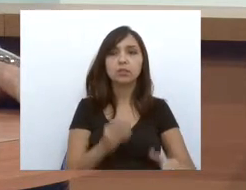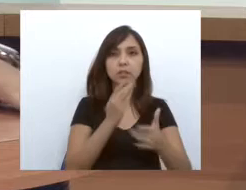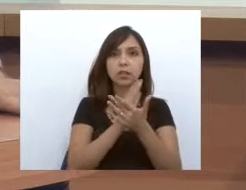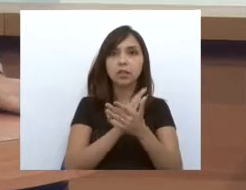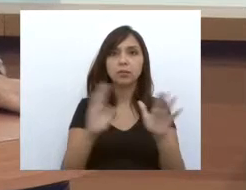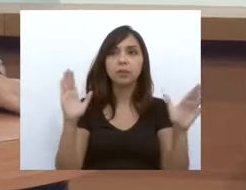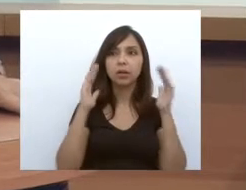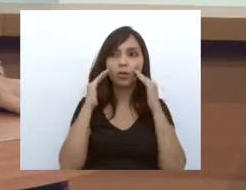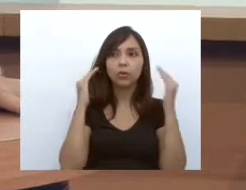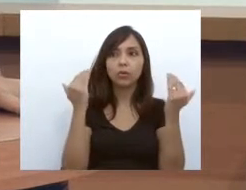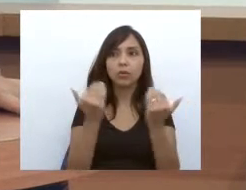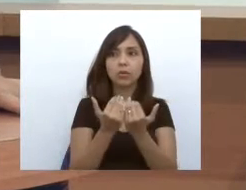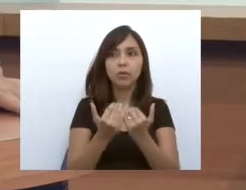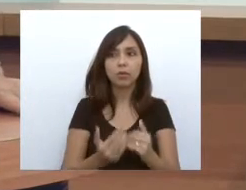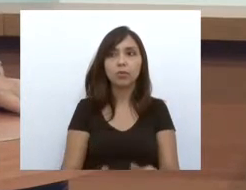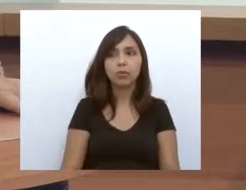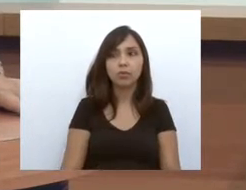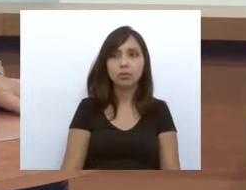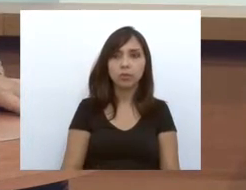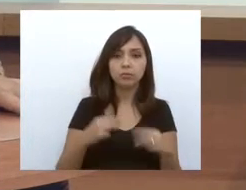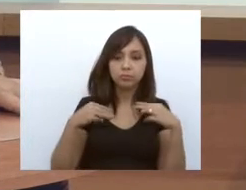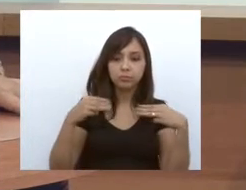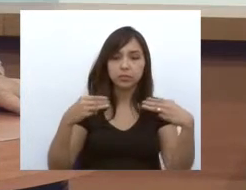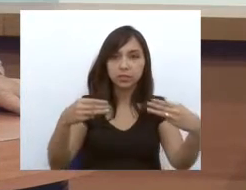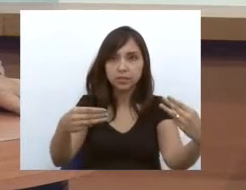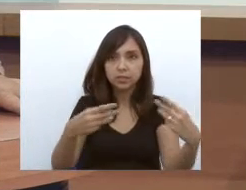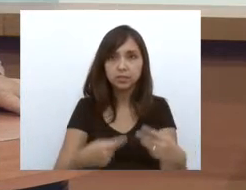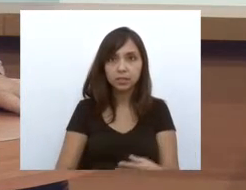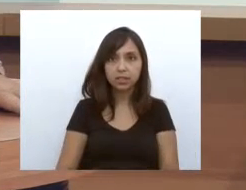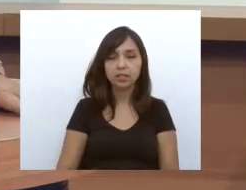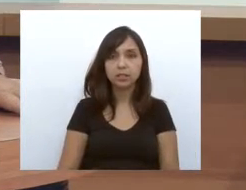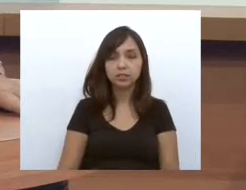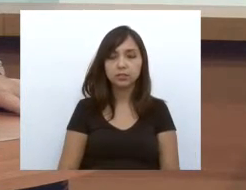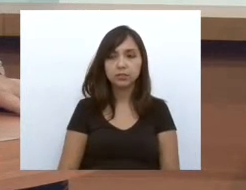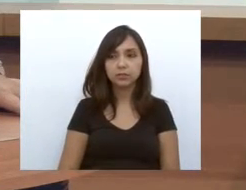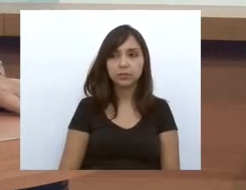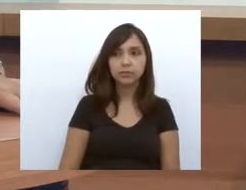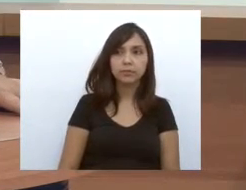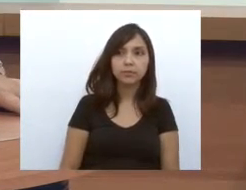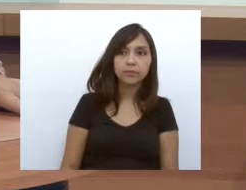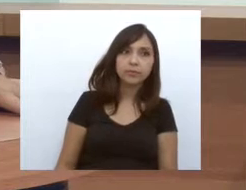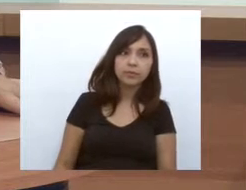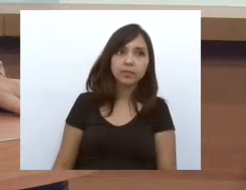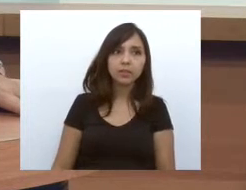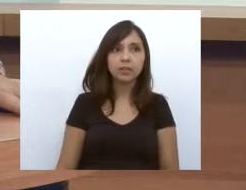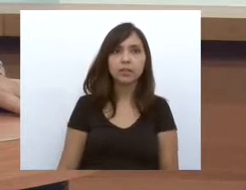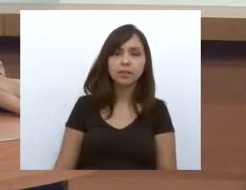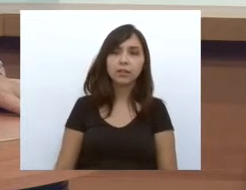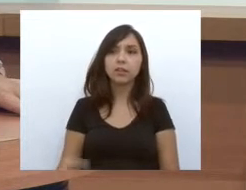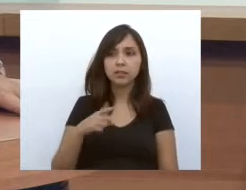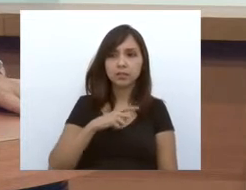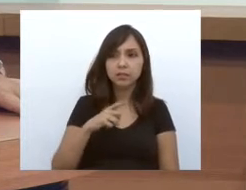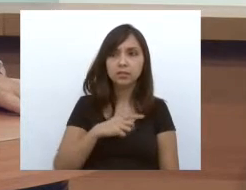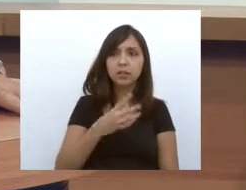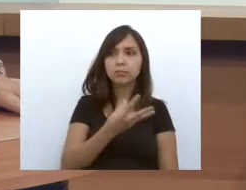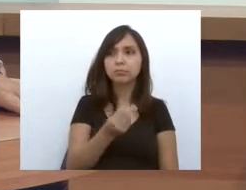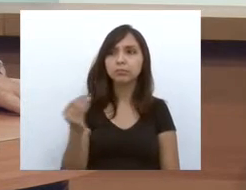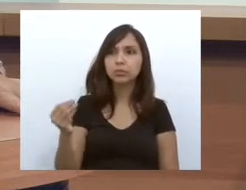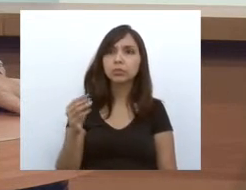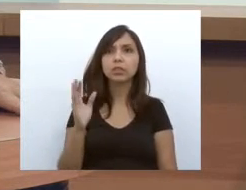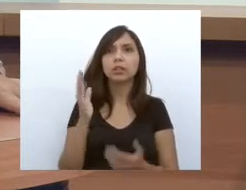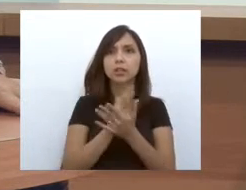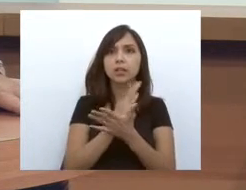tem que acabar com a metade do Ministério, dos ministros. Tem muito cargo, tem que acabar com a metade